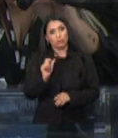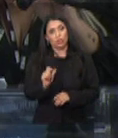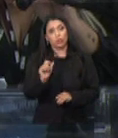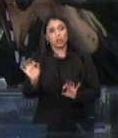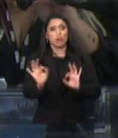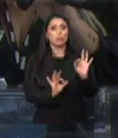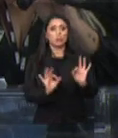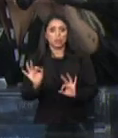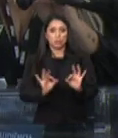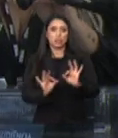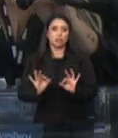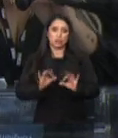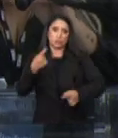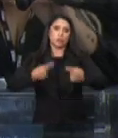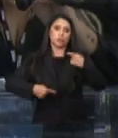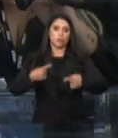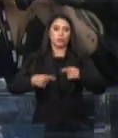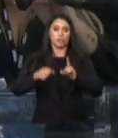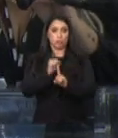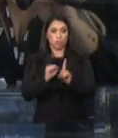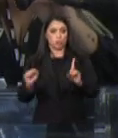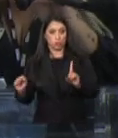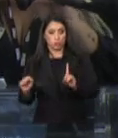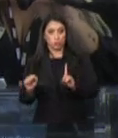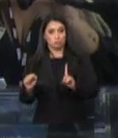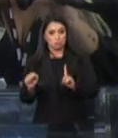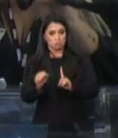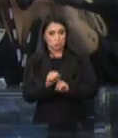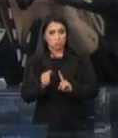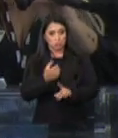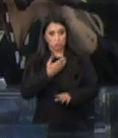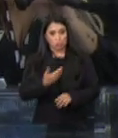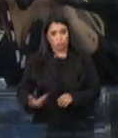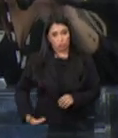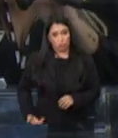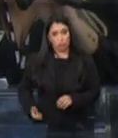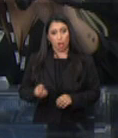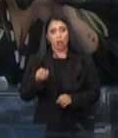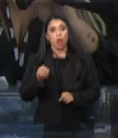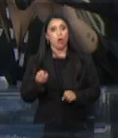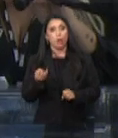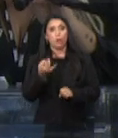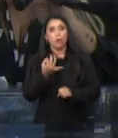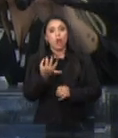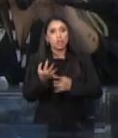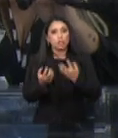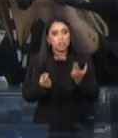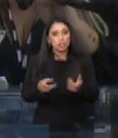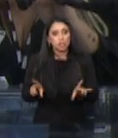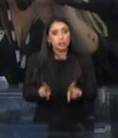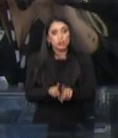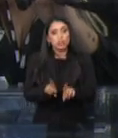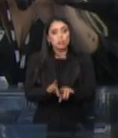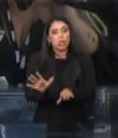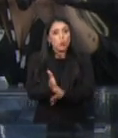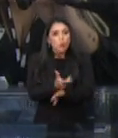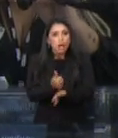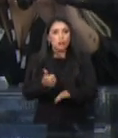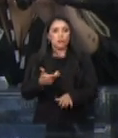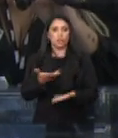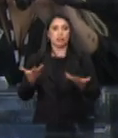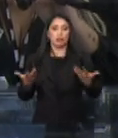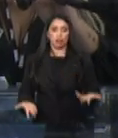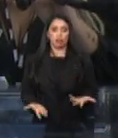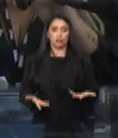das políticas públicas por falta de dados quantitativos e qualitativos precisos e qualificados